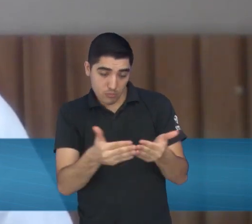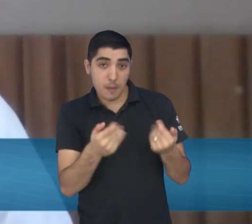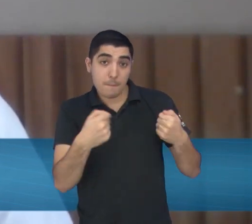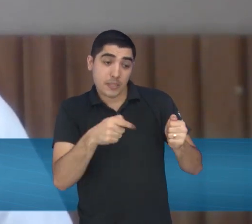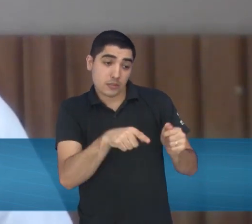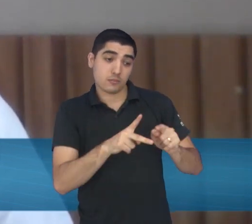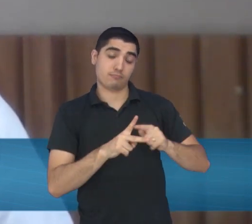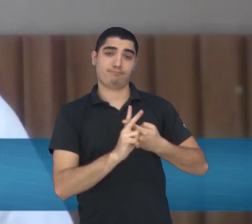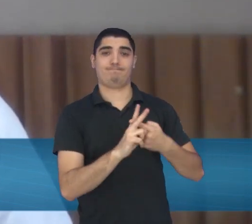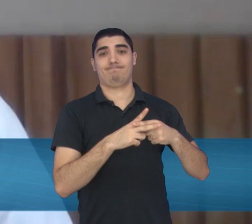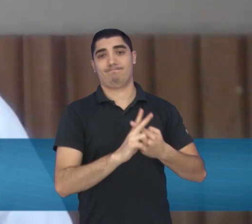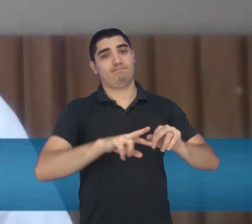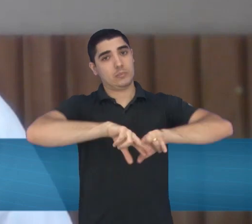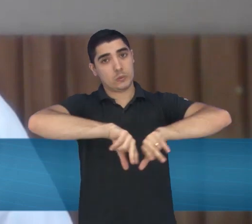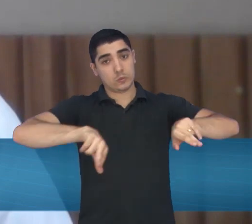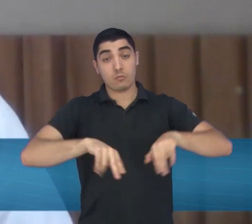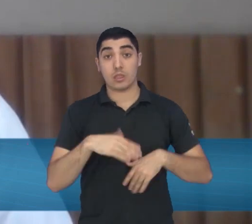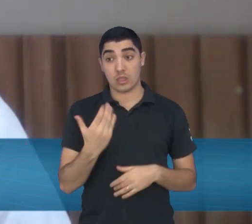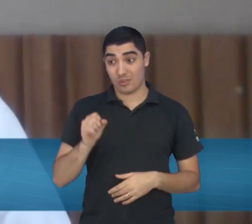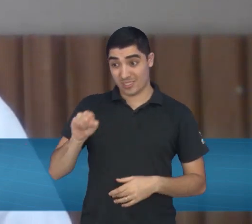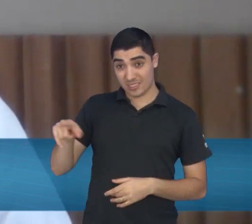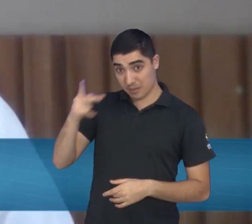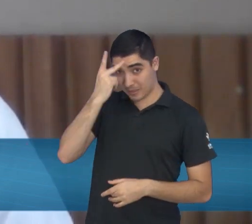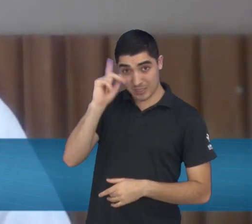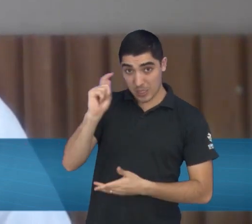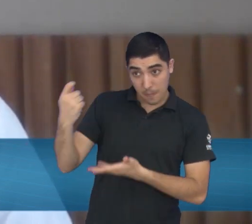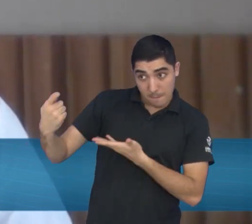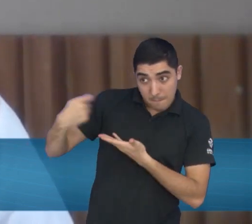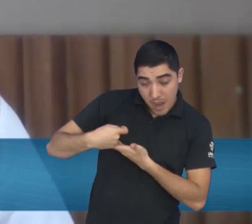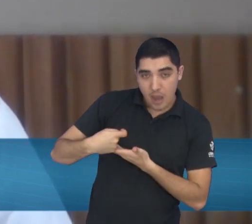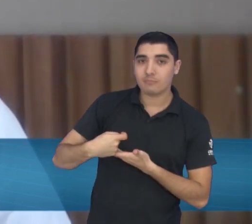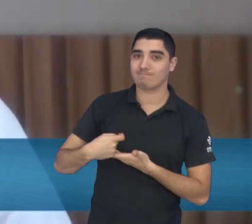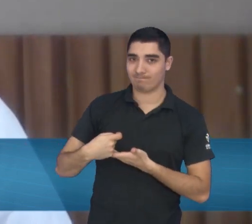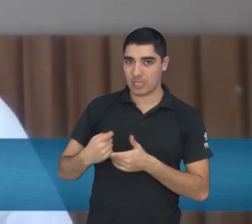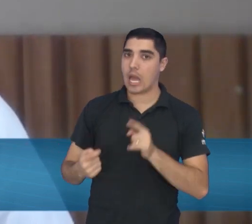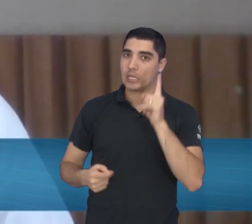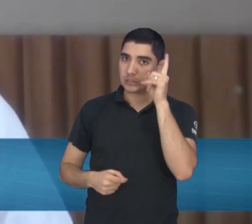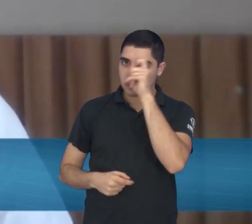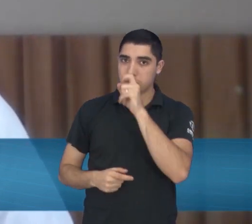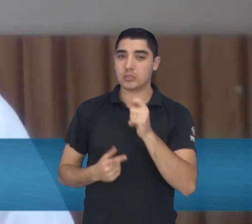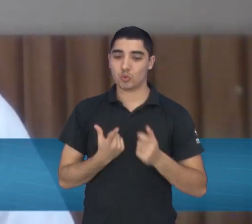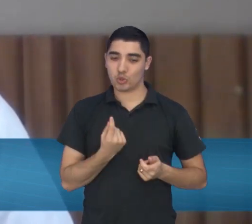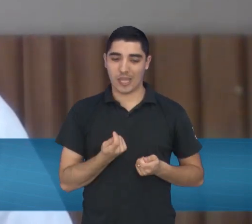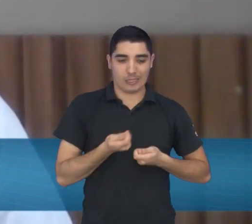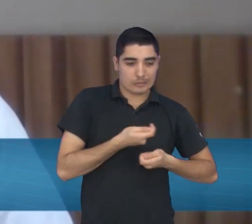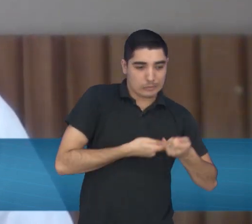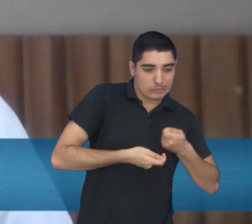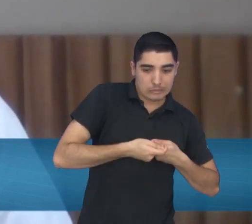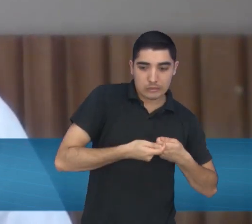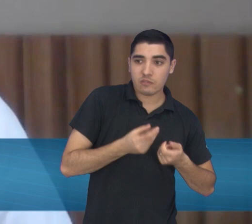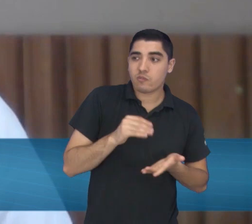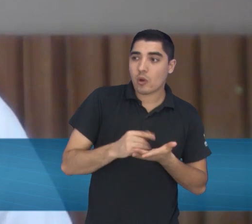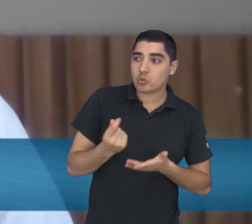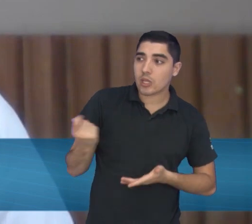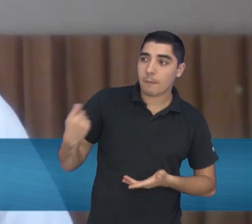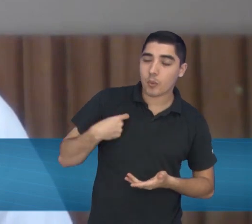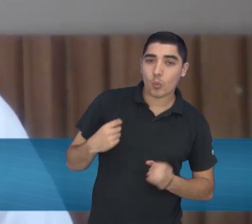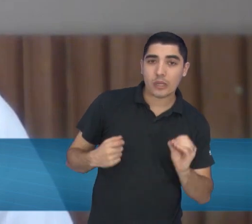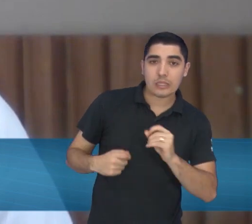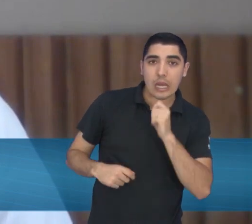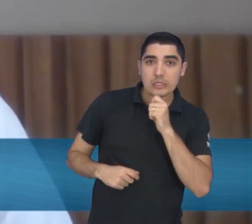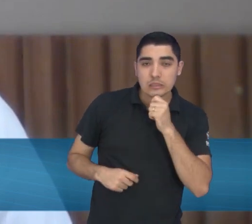certeza, a inadimplência, ela prejudica bastante a administração de qualquer síndico. Então, a gente muitas vezes tem